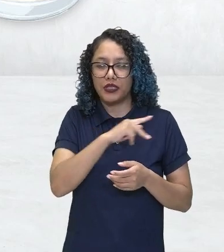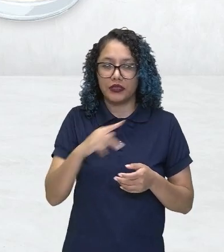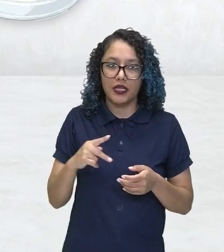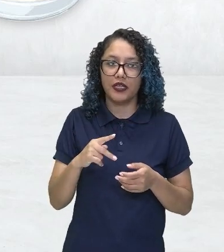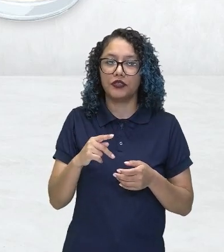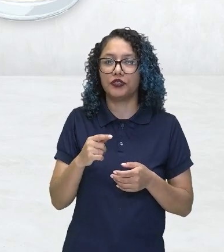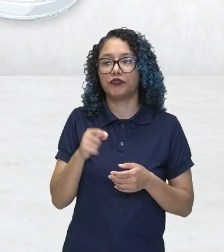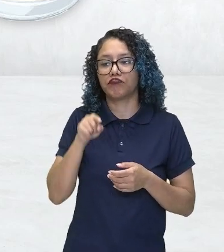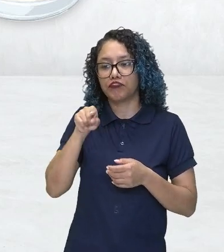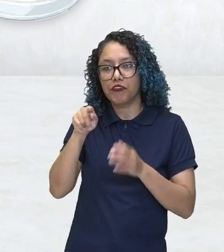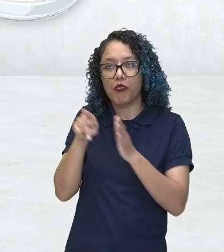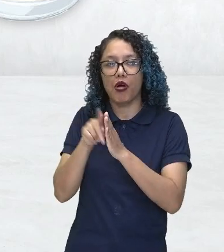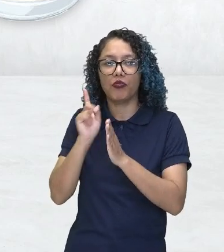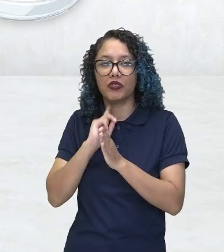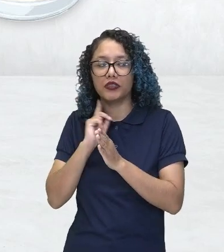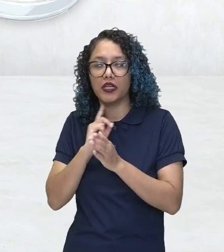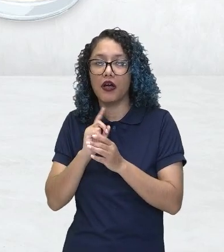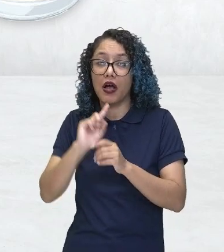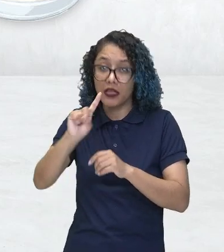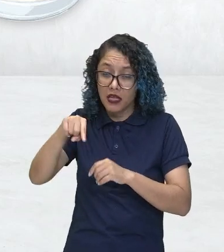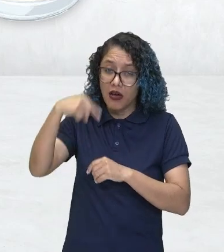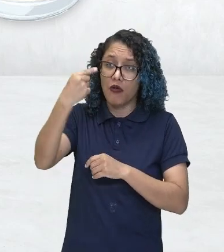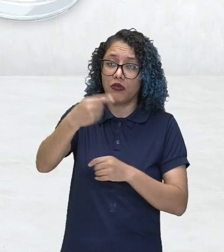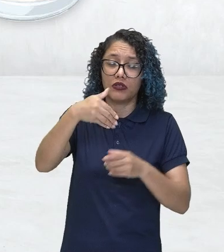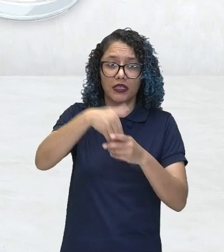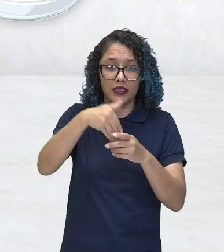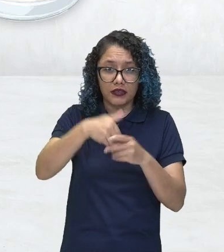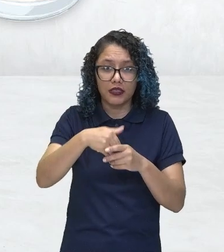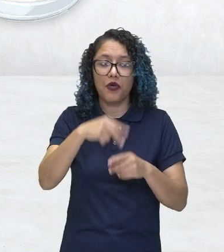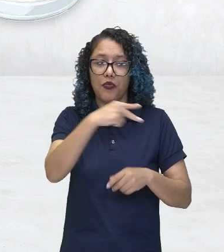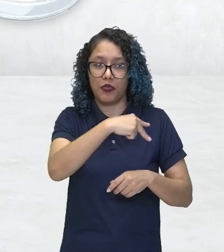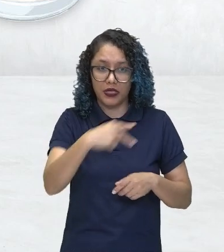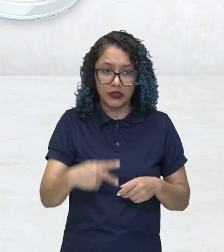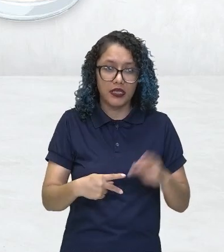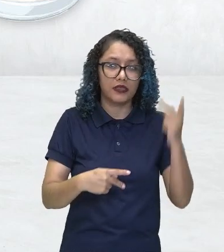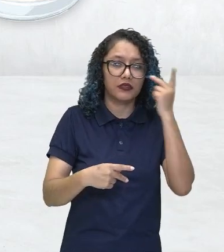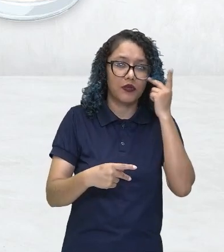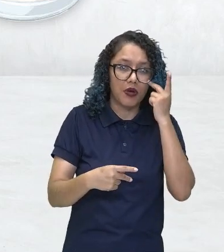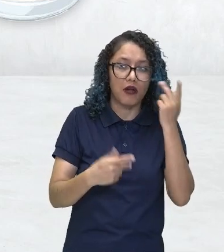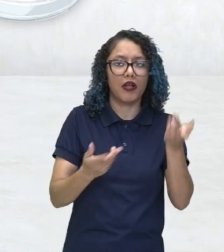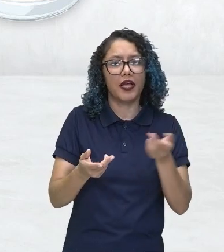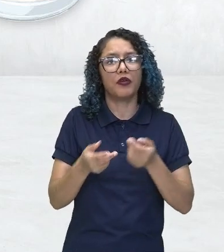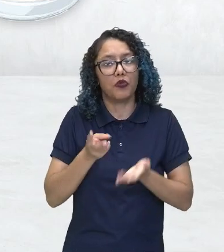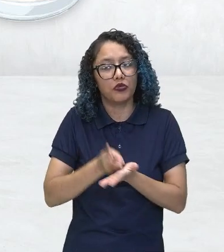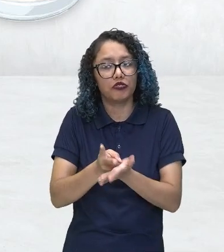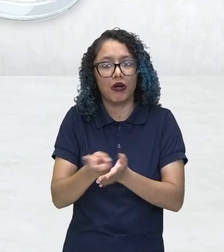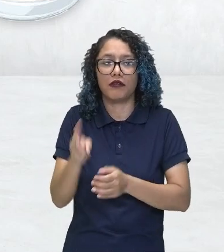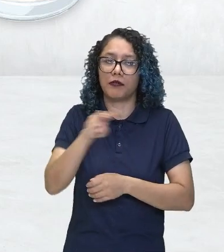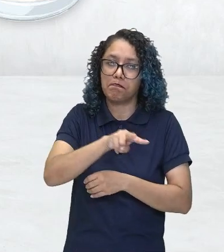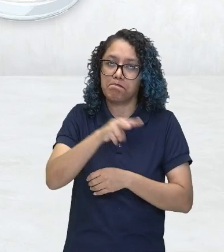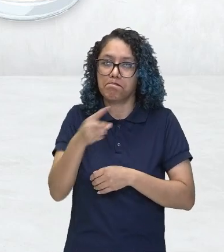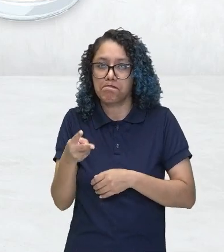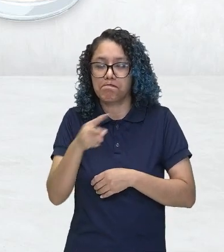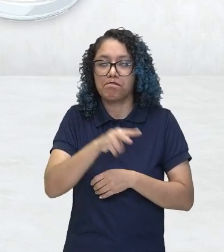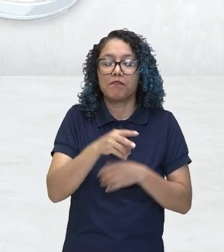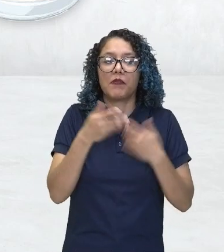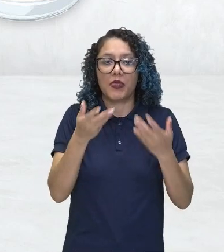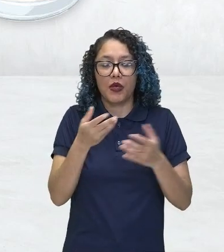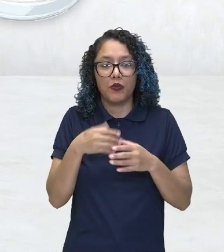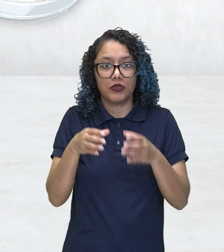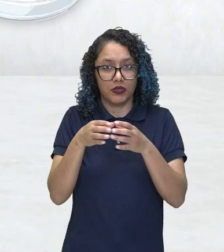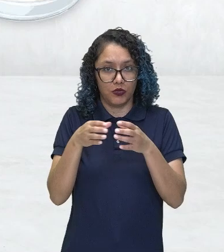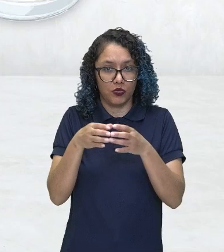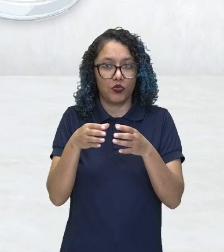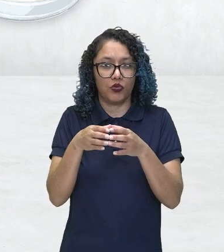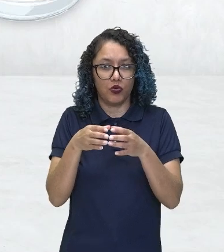eleição saía um presidente de São Paulo. Então, a aristocracia cafeeira paulista, né,